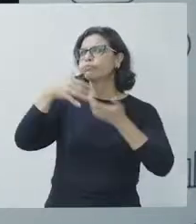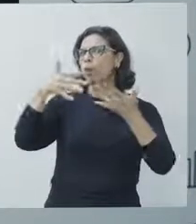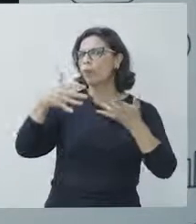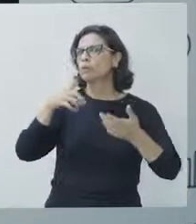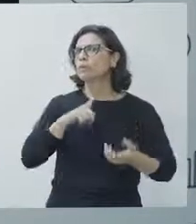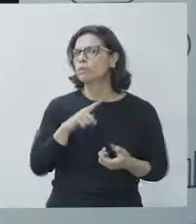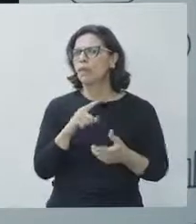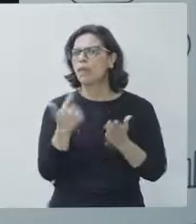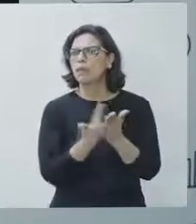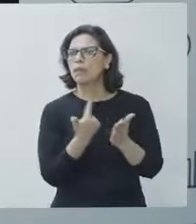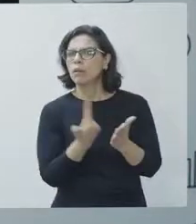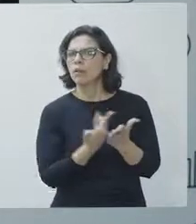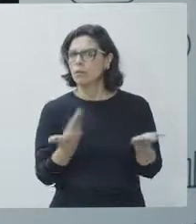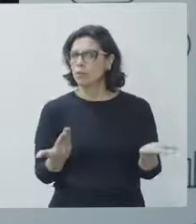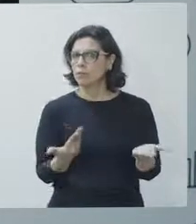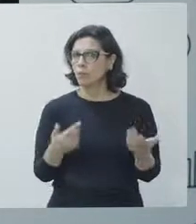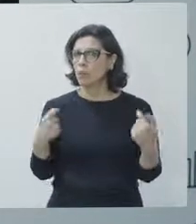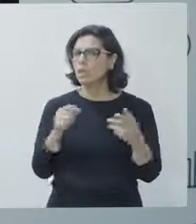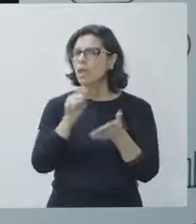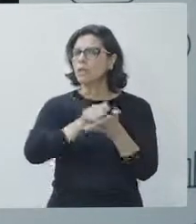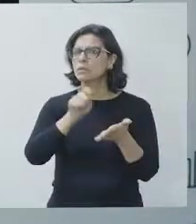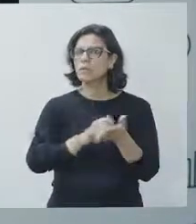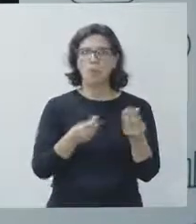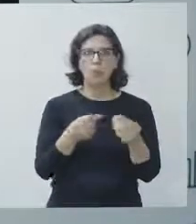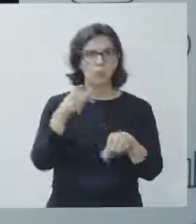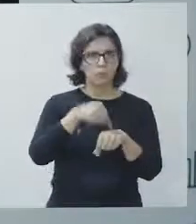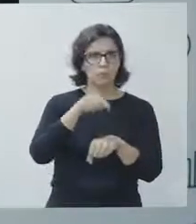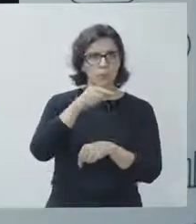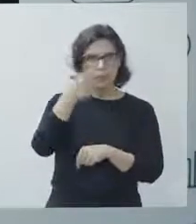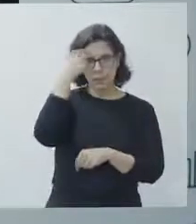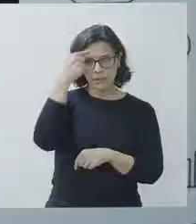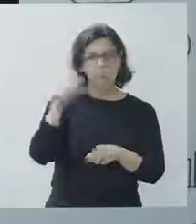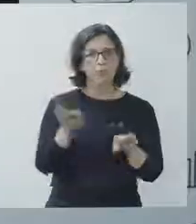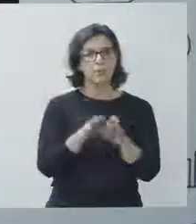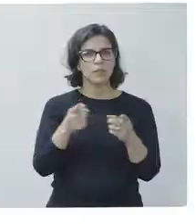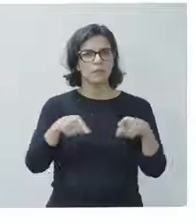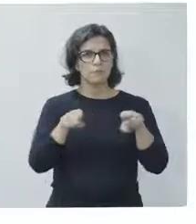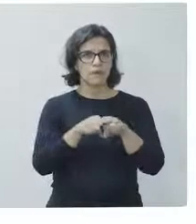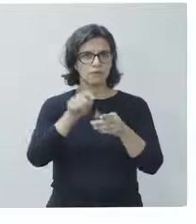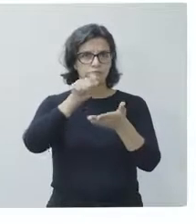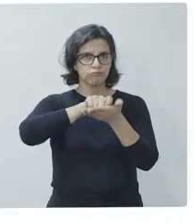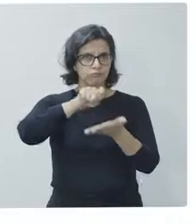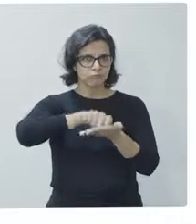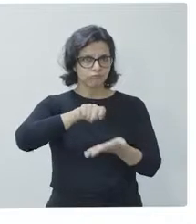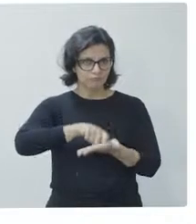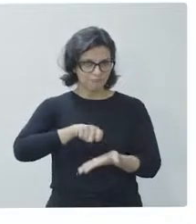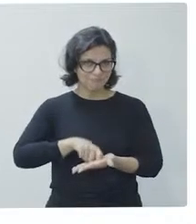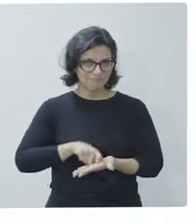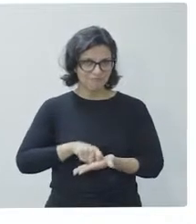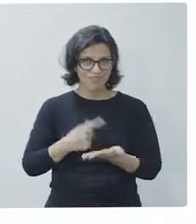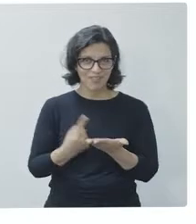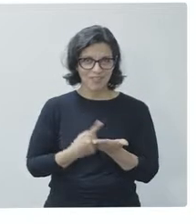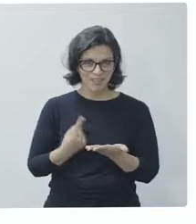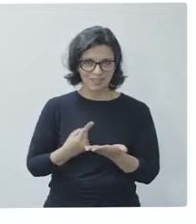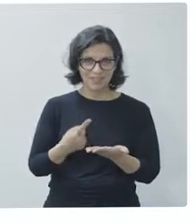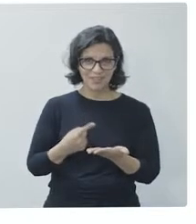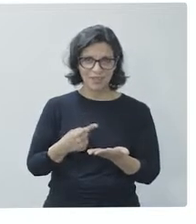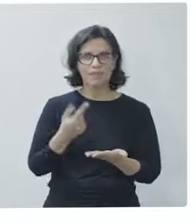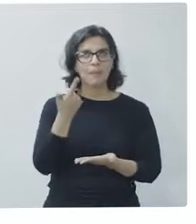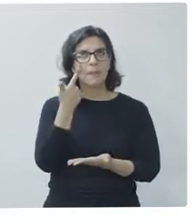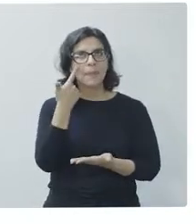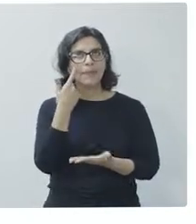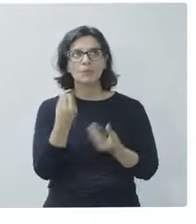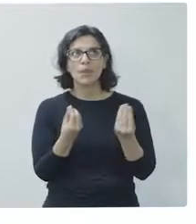literatura fantástica deva ser escrita? Vou dar um tempinho para você pensar, escrever aí no seu caderno o que